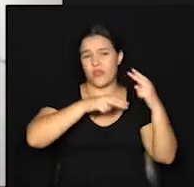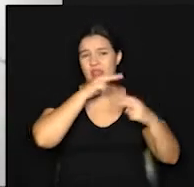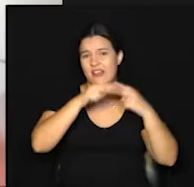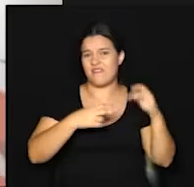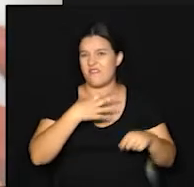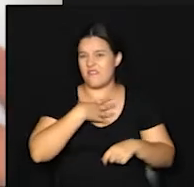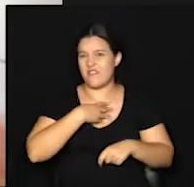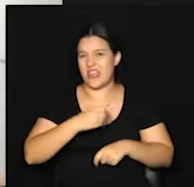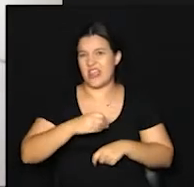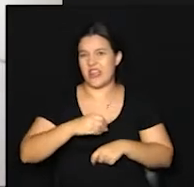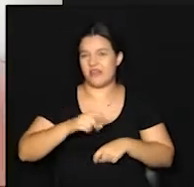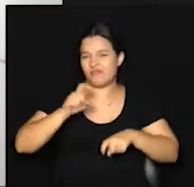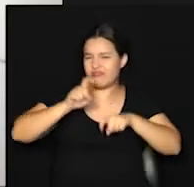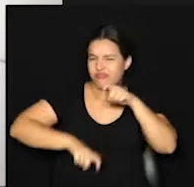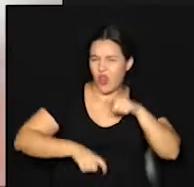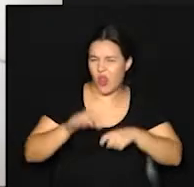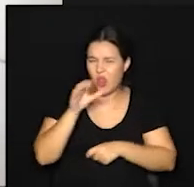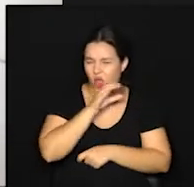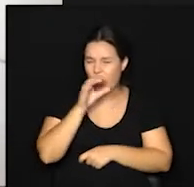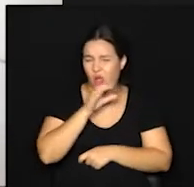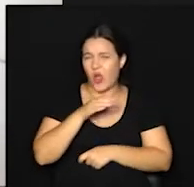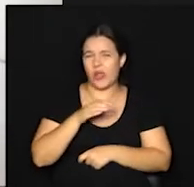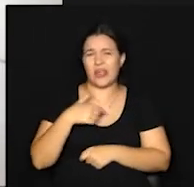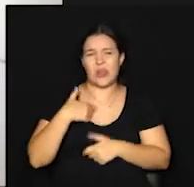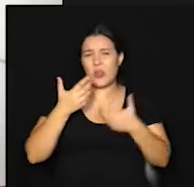logo, para casar, ter